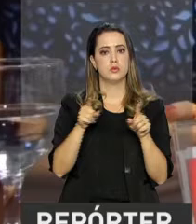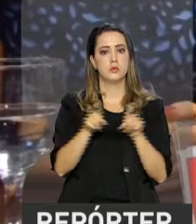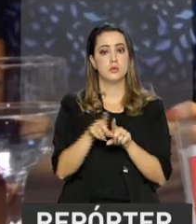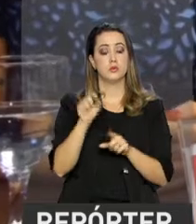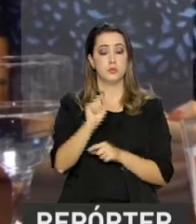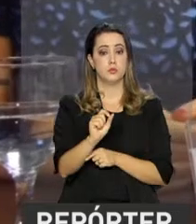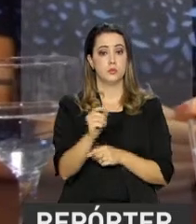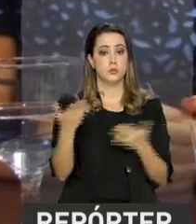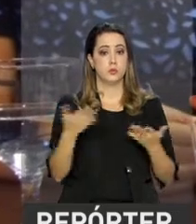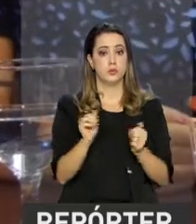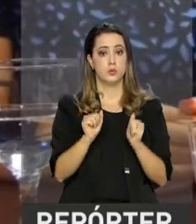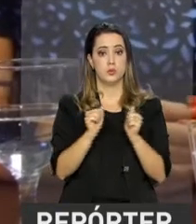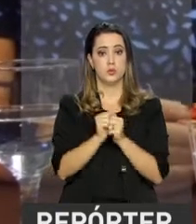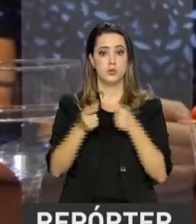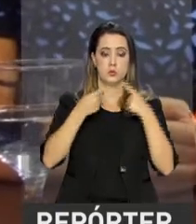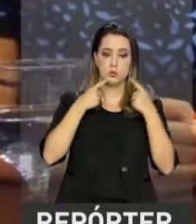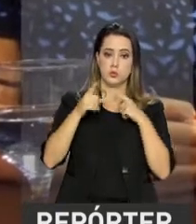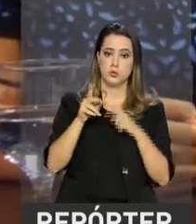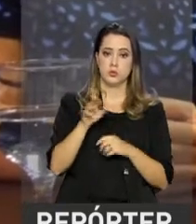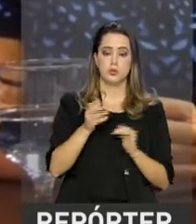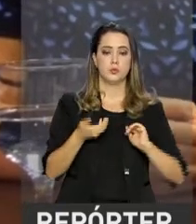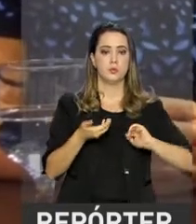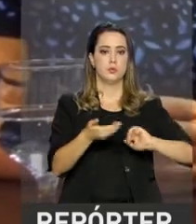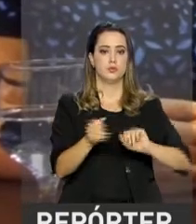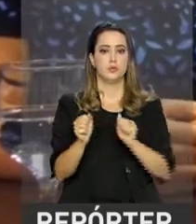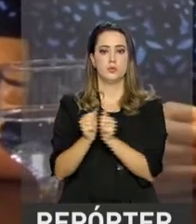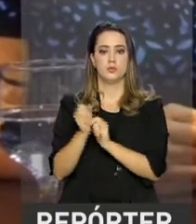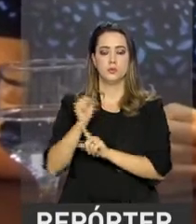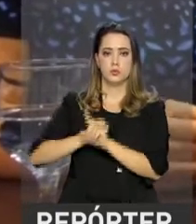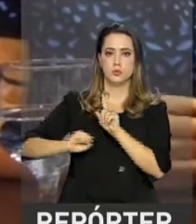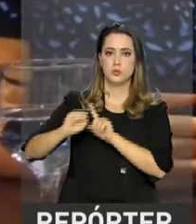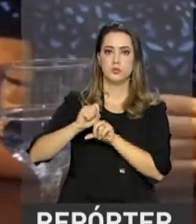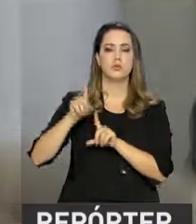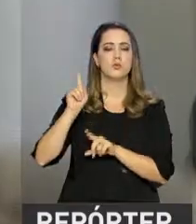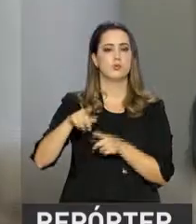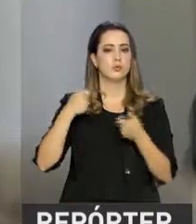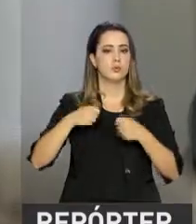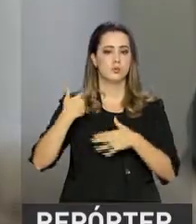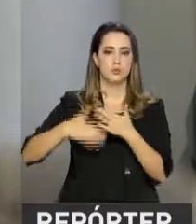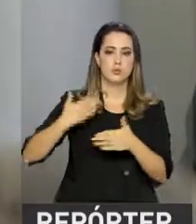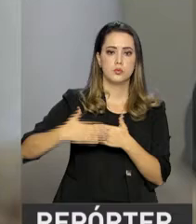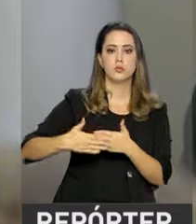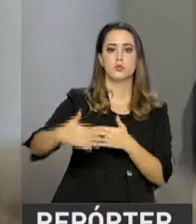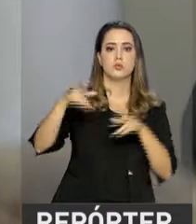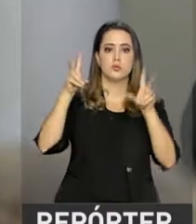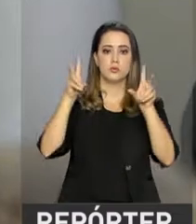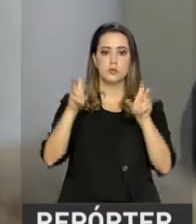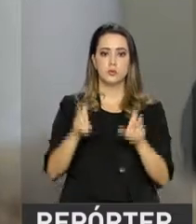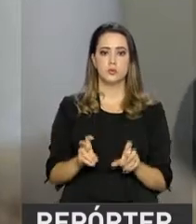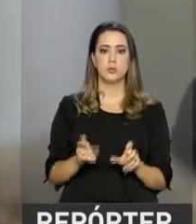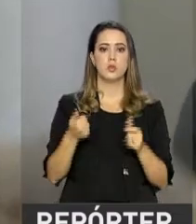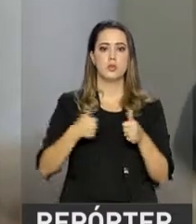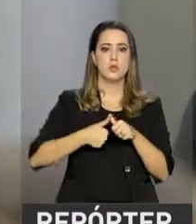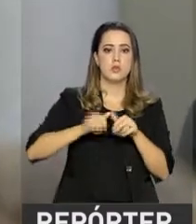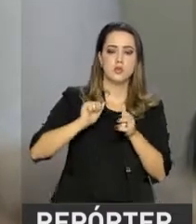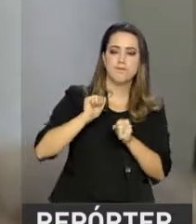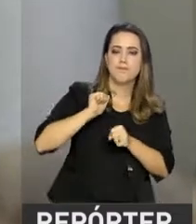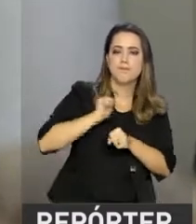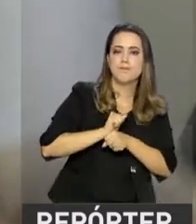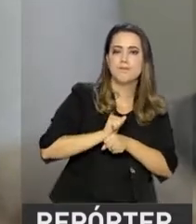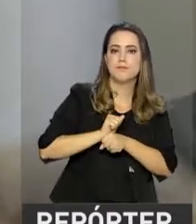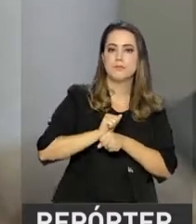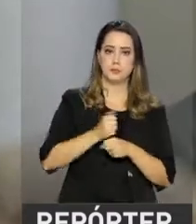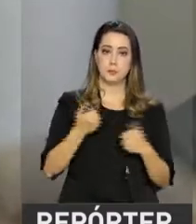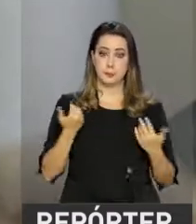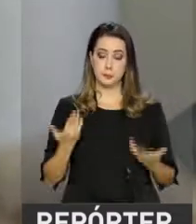com diálogo com o congresso nacional ea sociedade foi possível fazer avançar temas que estavam travados há anos